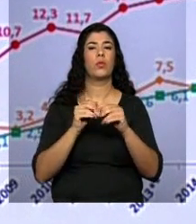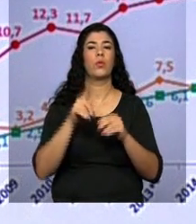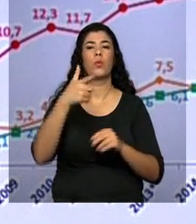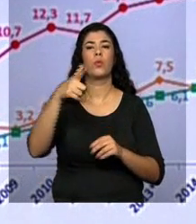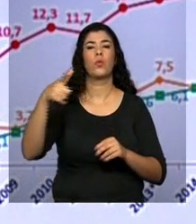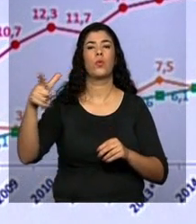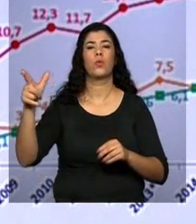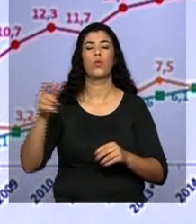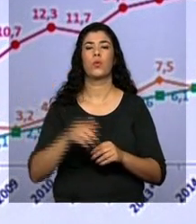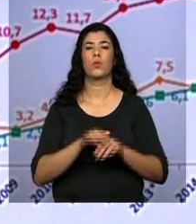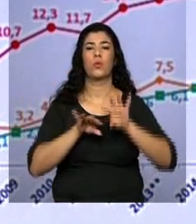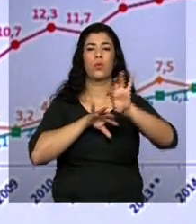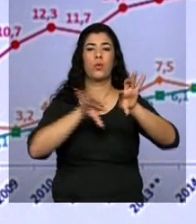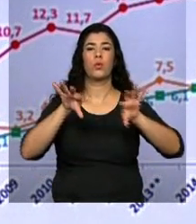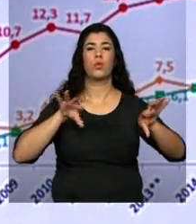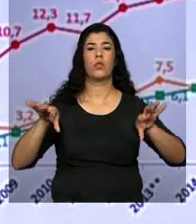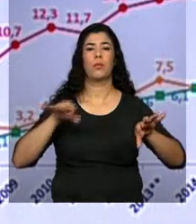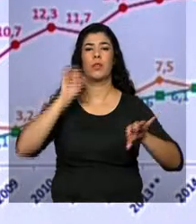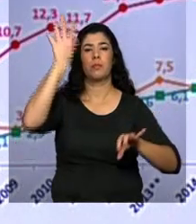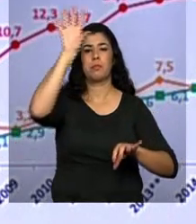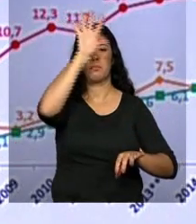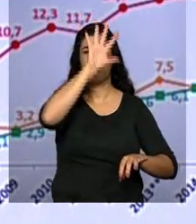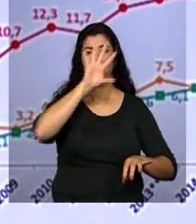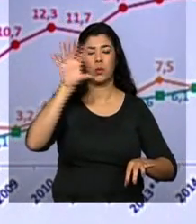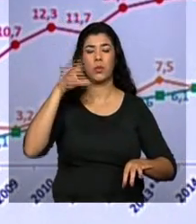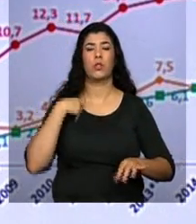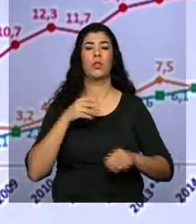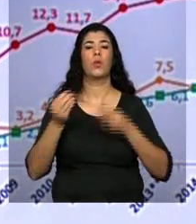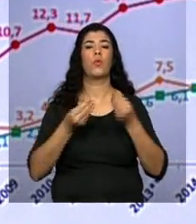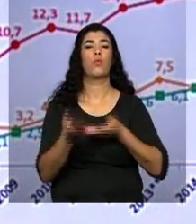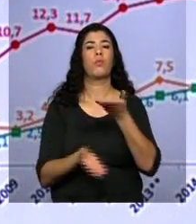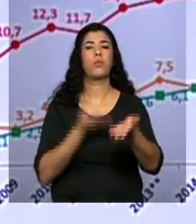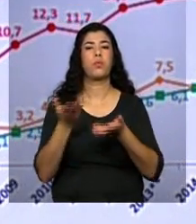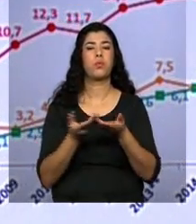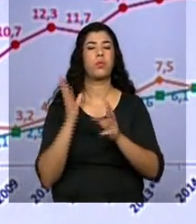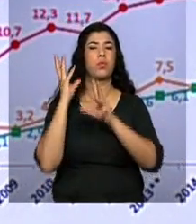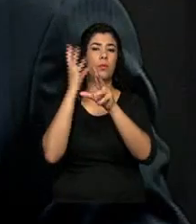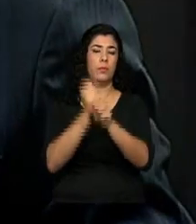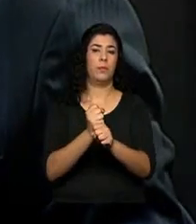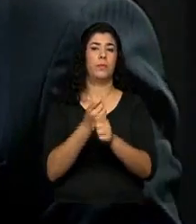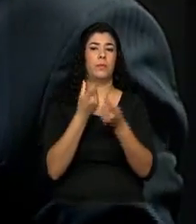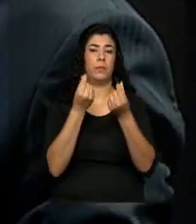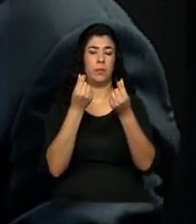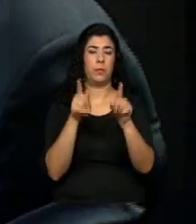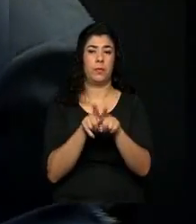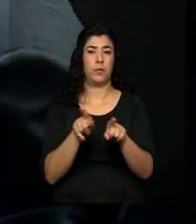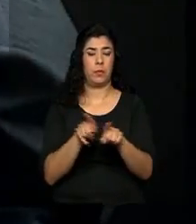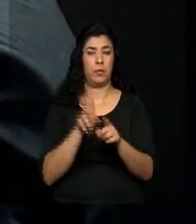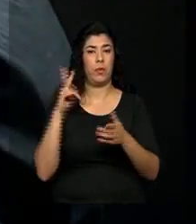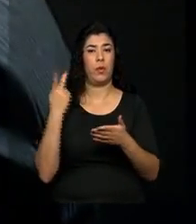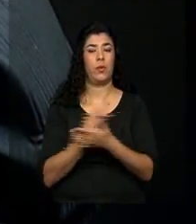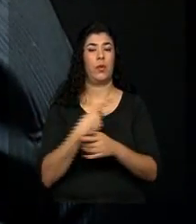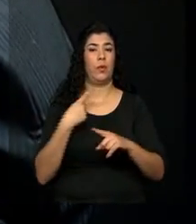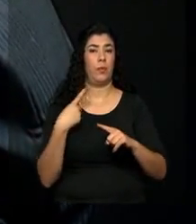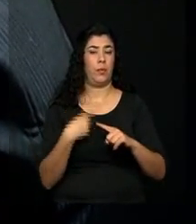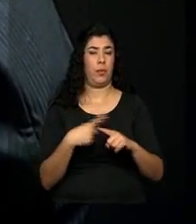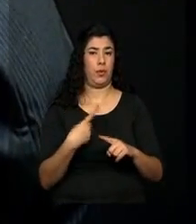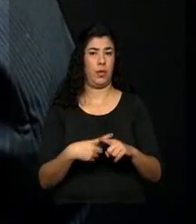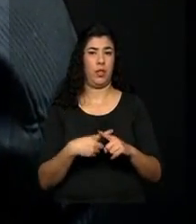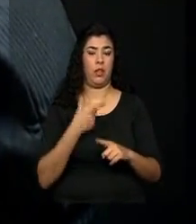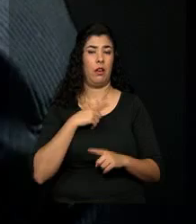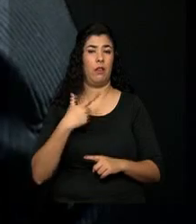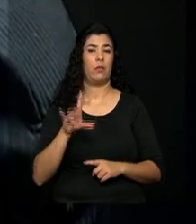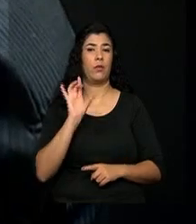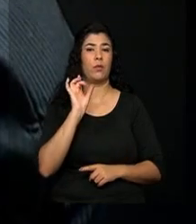investimentos separados pelas regiões então Eh isso se dá também eh não só pelo